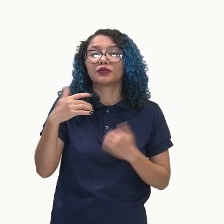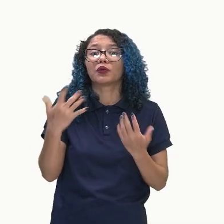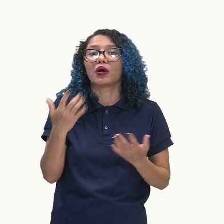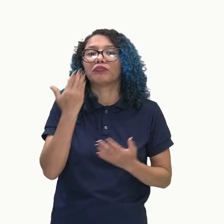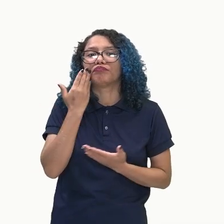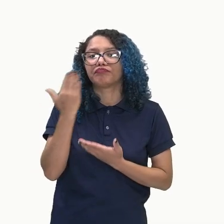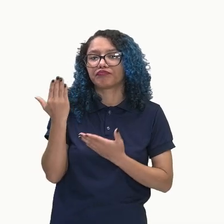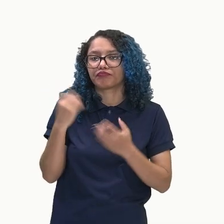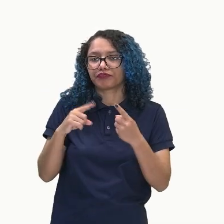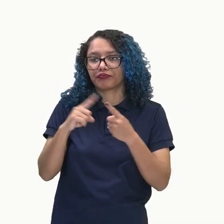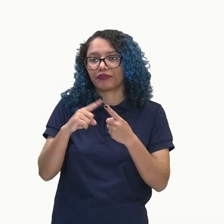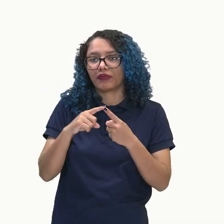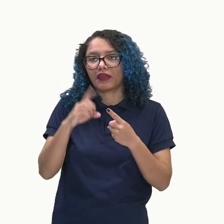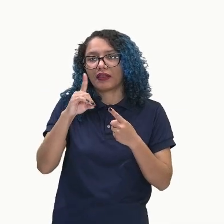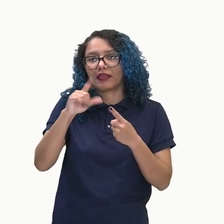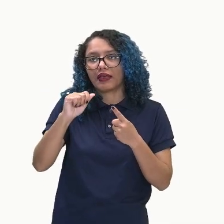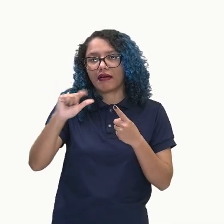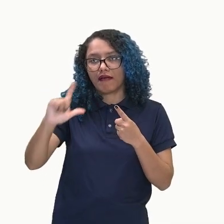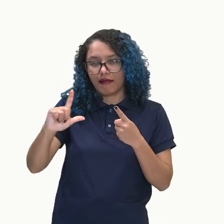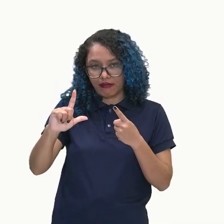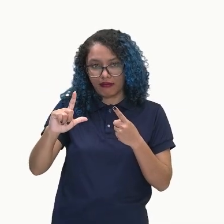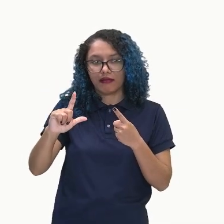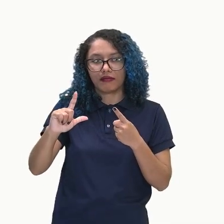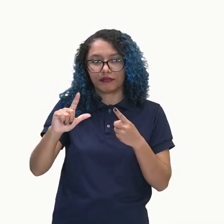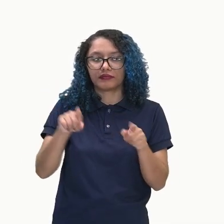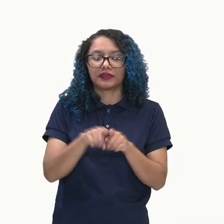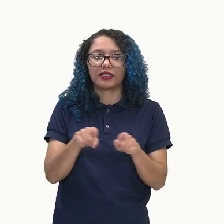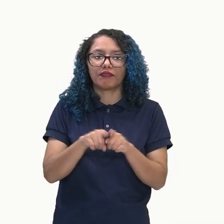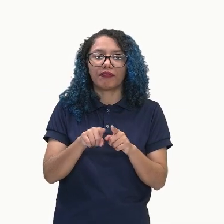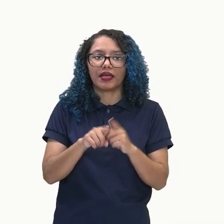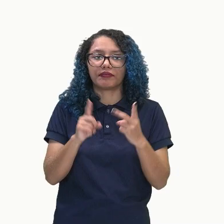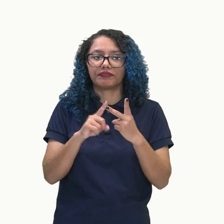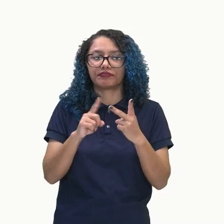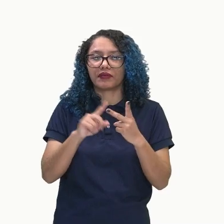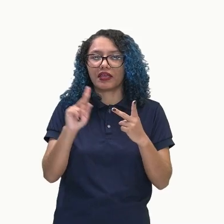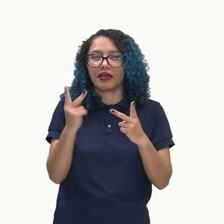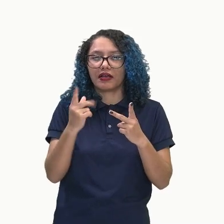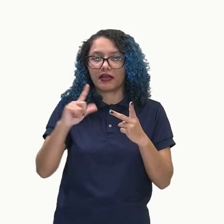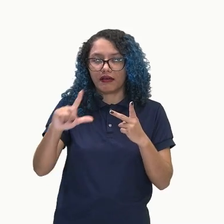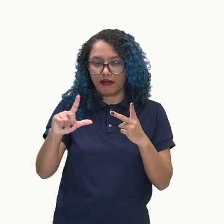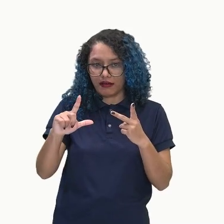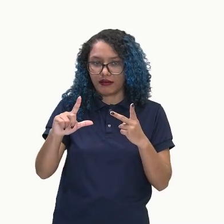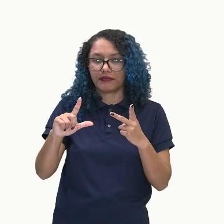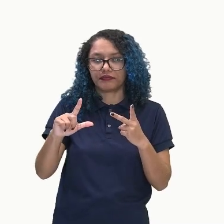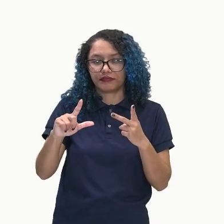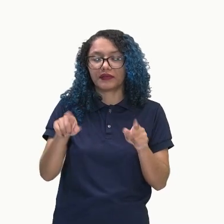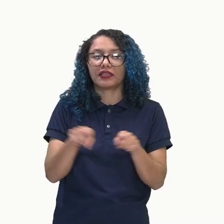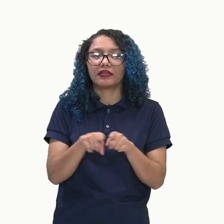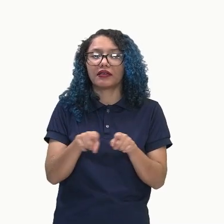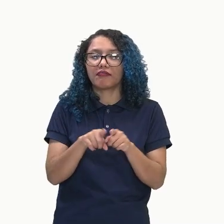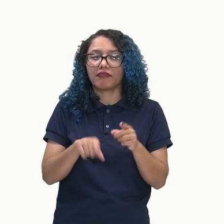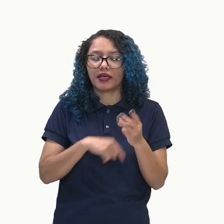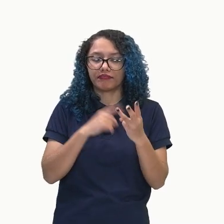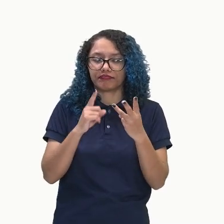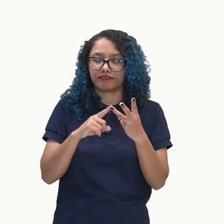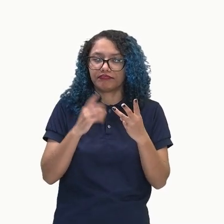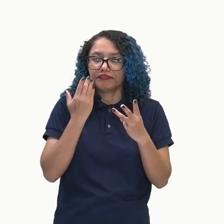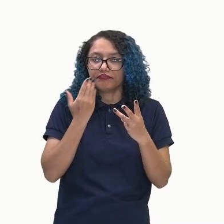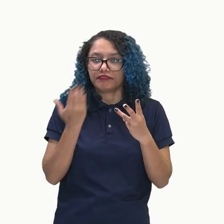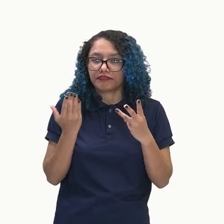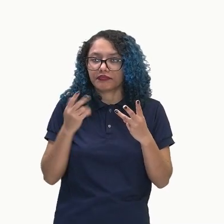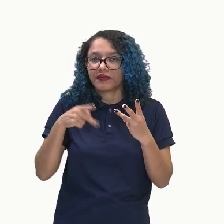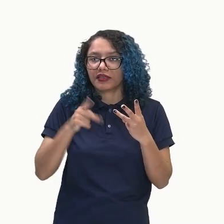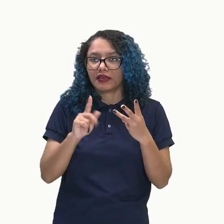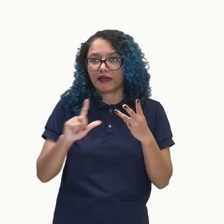decalitro, você vai usar o hectolitro e também você pode usar